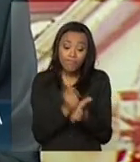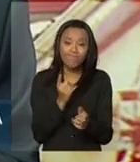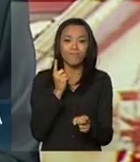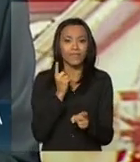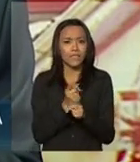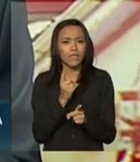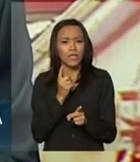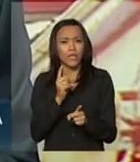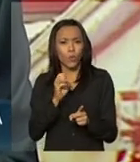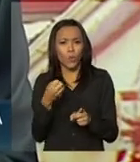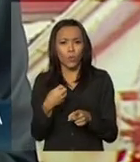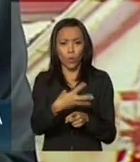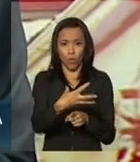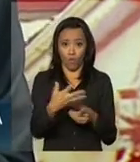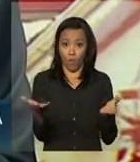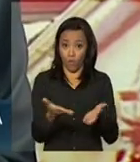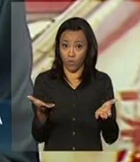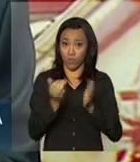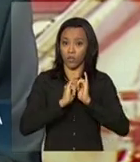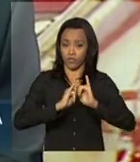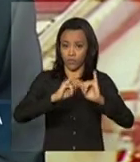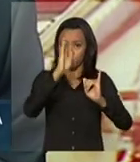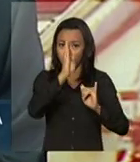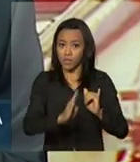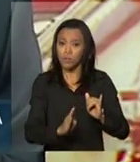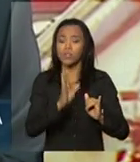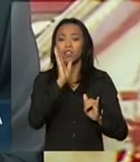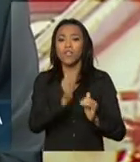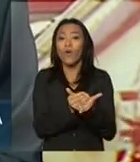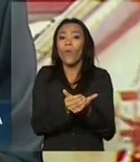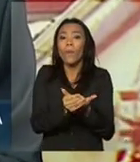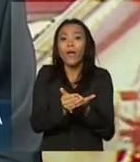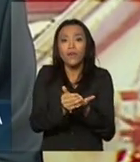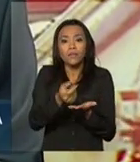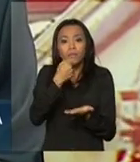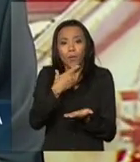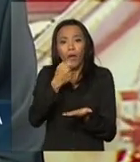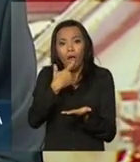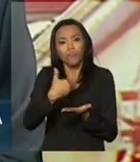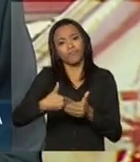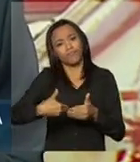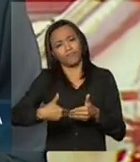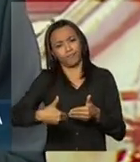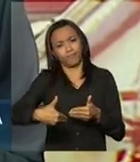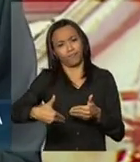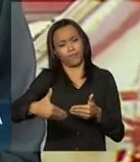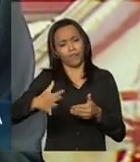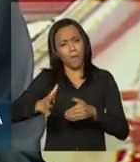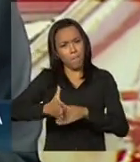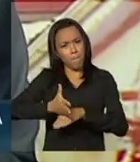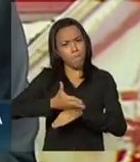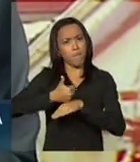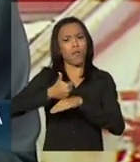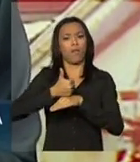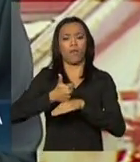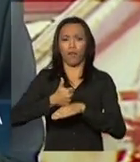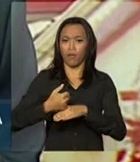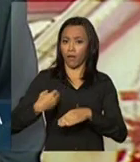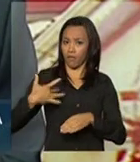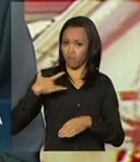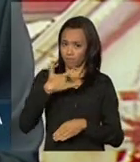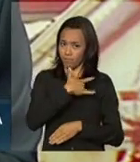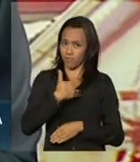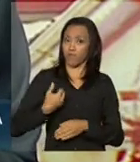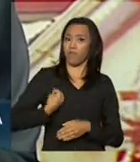sabe, com o novo protocolo que a gente tem hoje no Brasil, ela já começa o tratamento imediatamente. Então, vai melhorar a qualidade de vida dela, vai